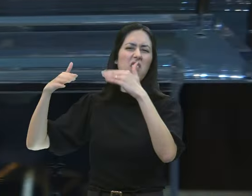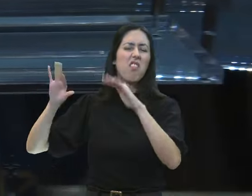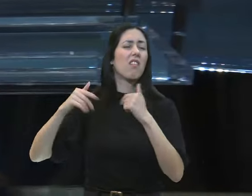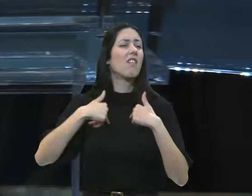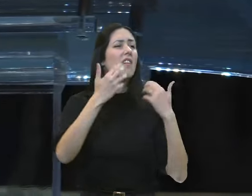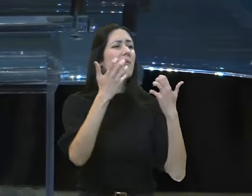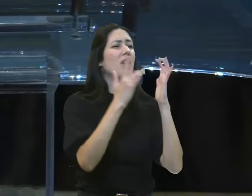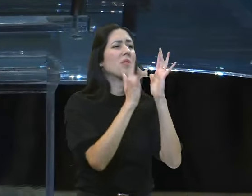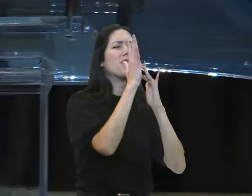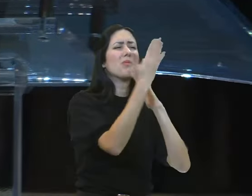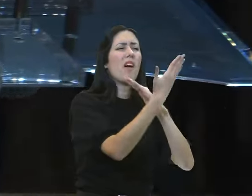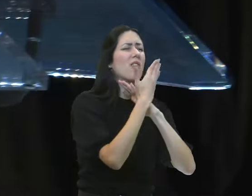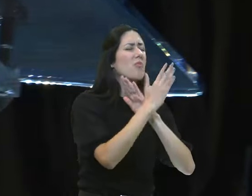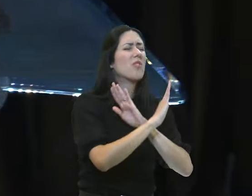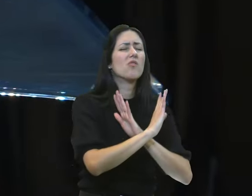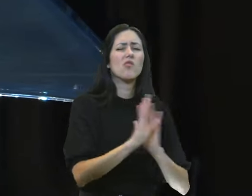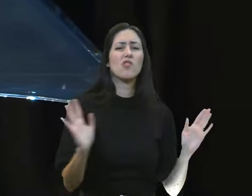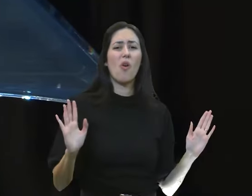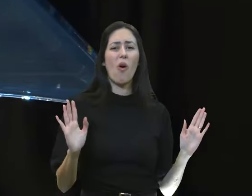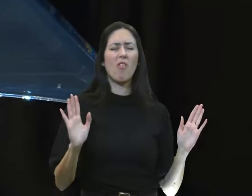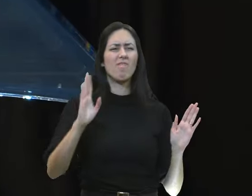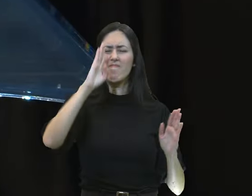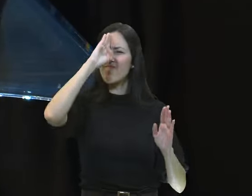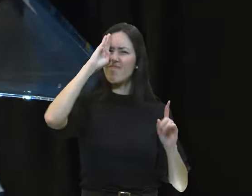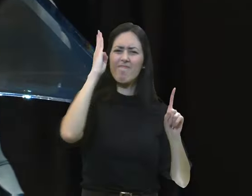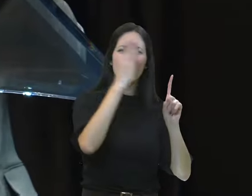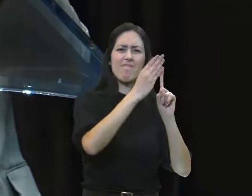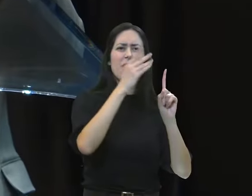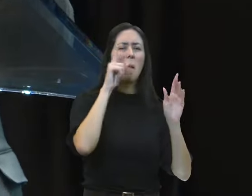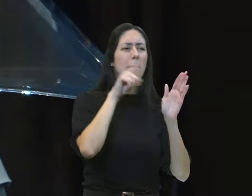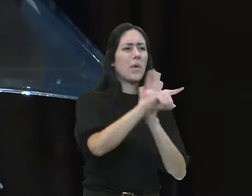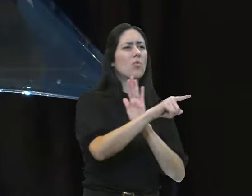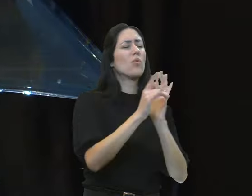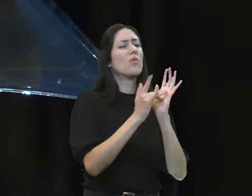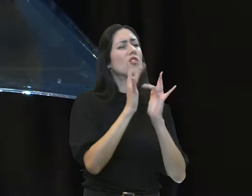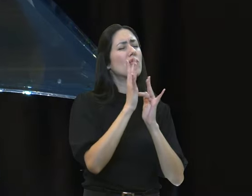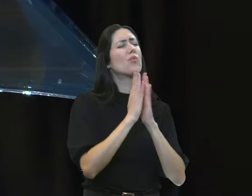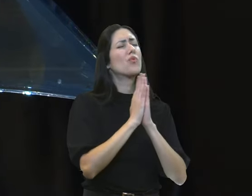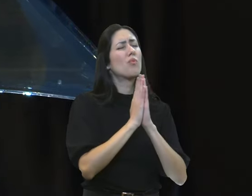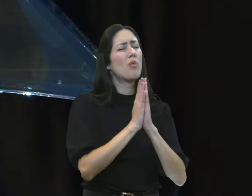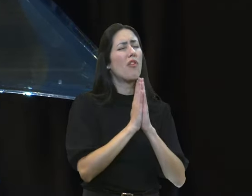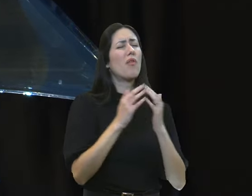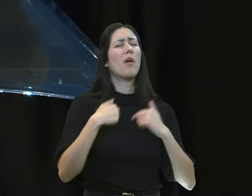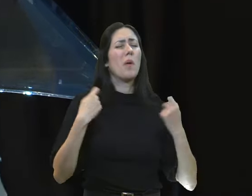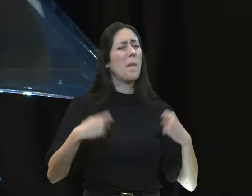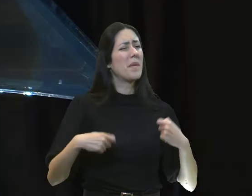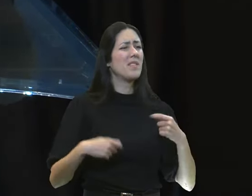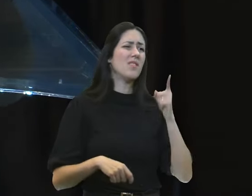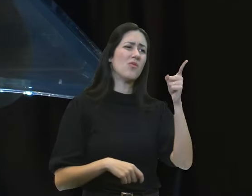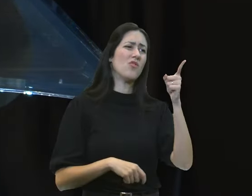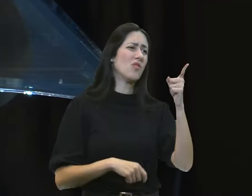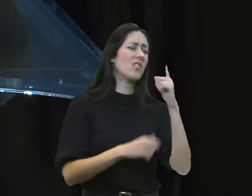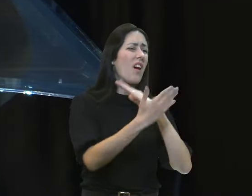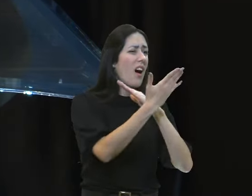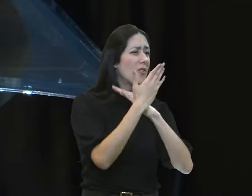o favor de Jesus, objetivamente dizendo, Jesus, eu preciso do Senhor. Me faz